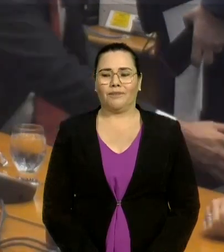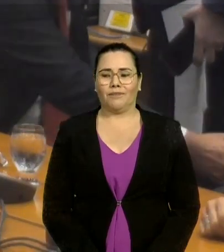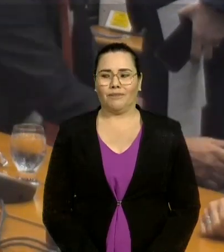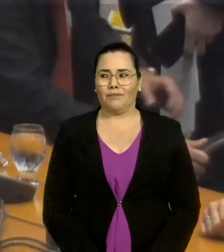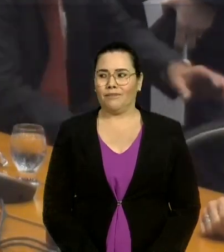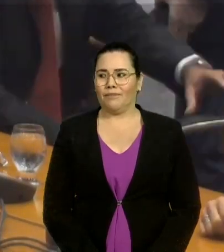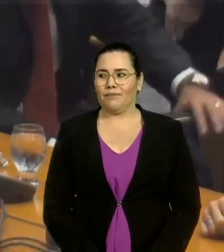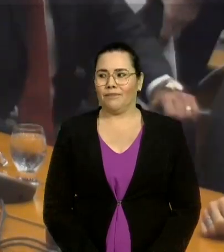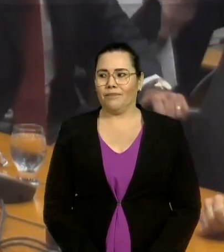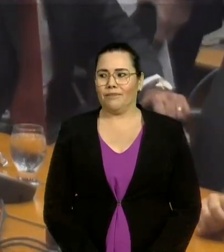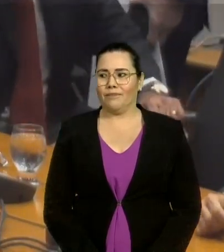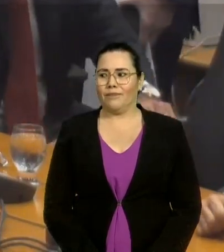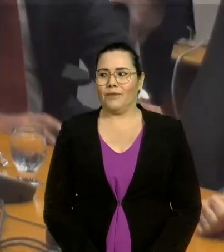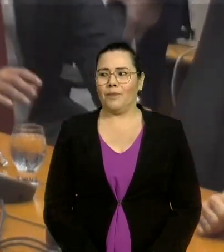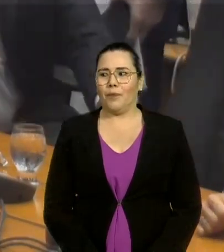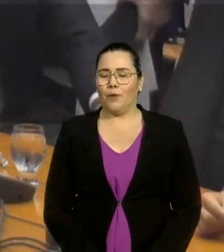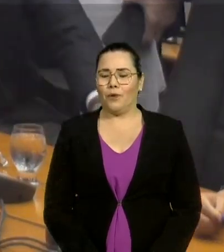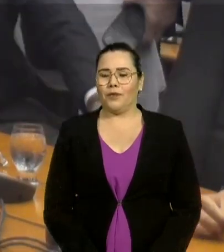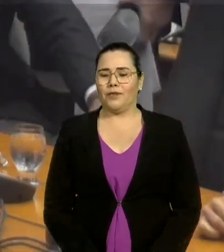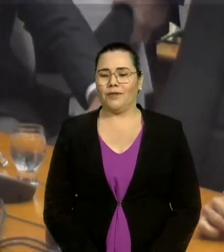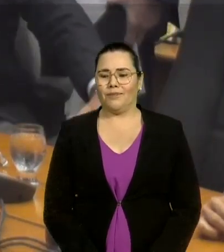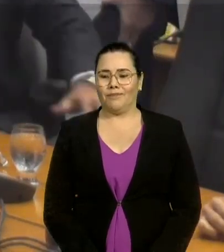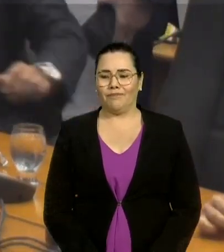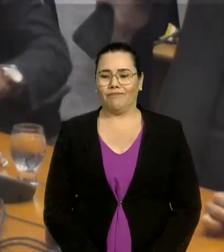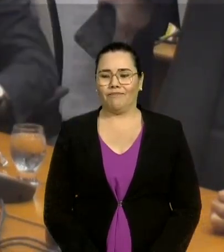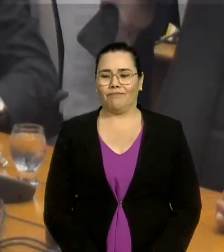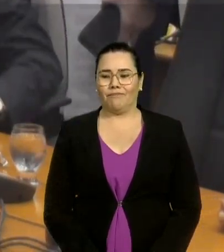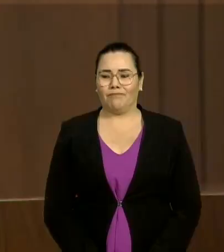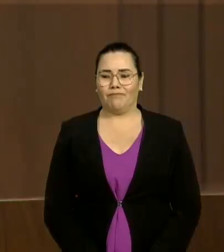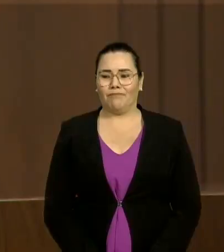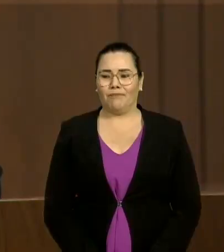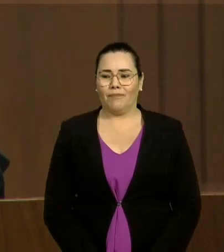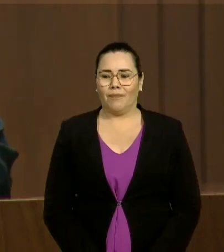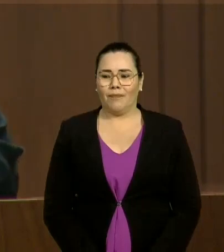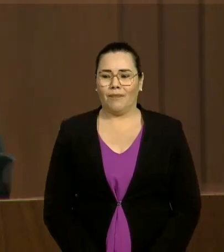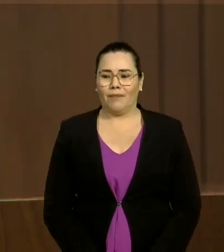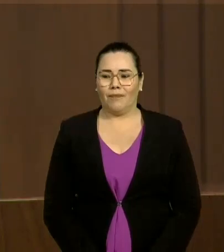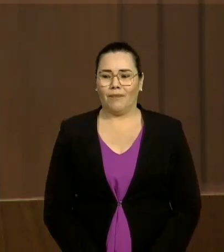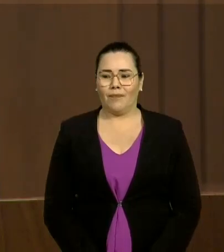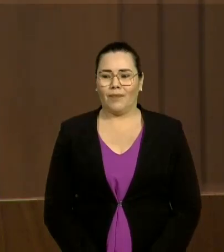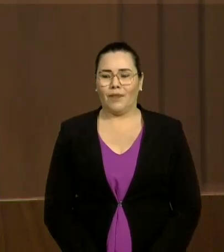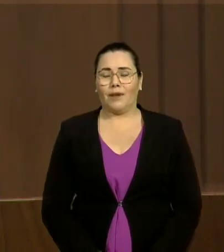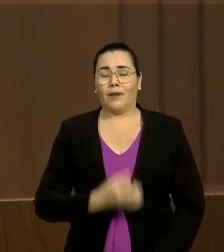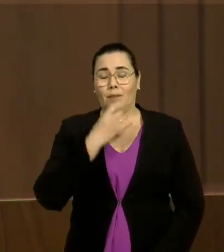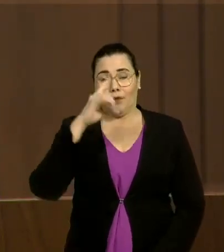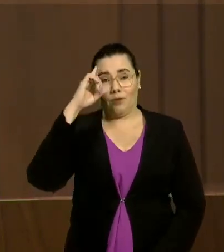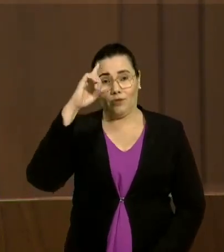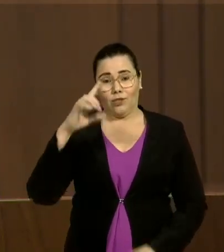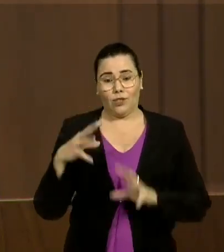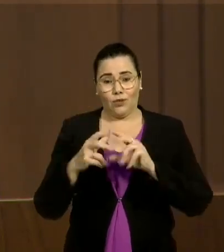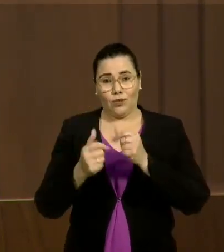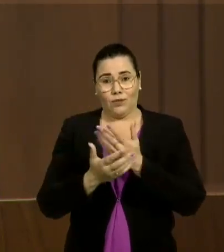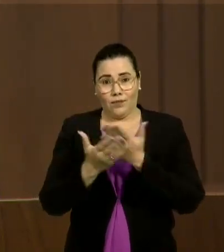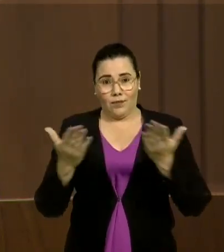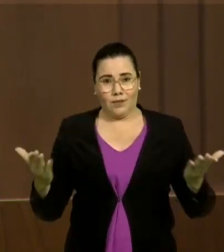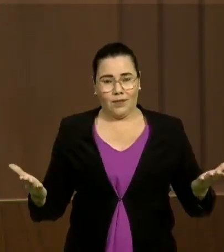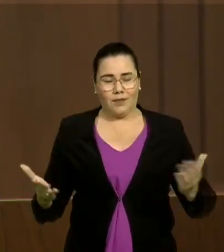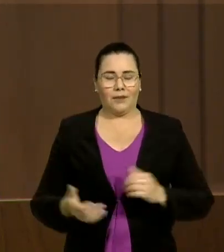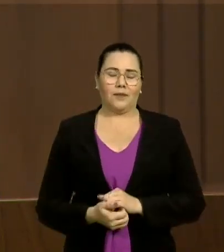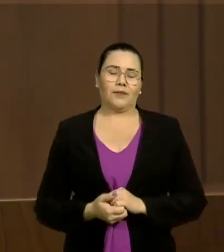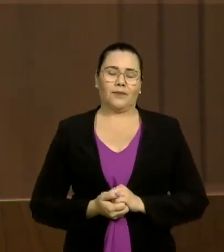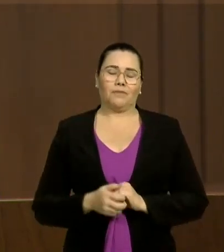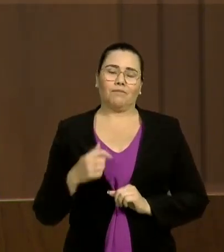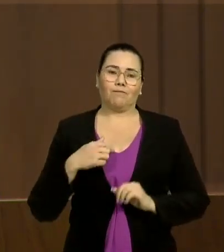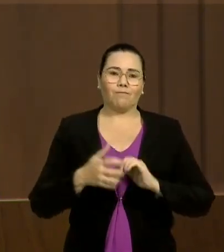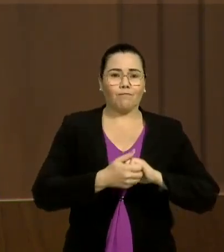Bom dia a todos os colegas aqui presentes na casa. Cumprimento a mesa em nome